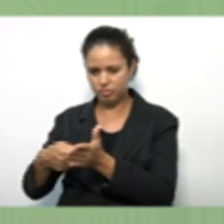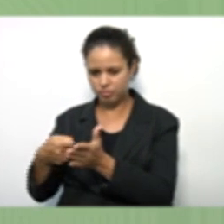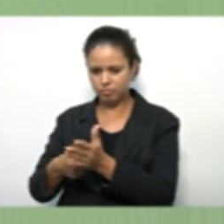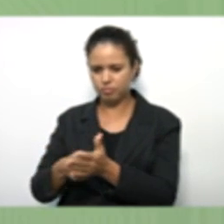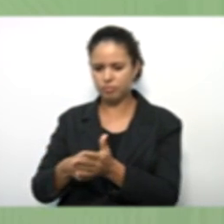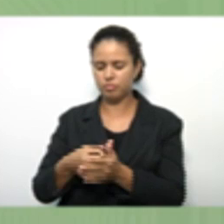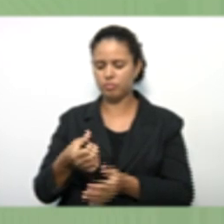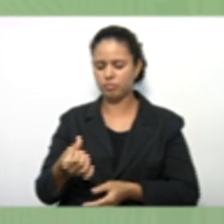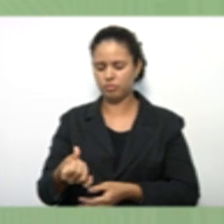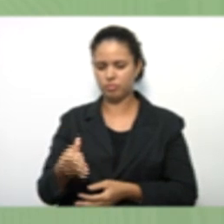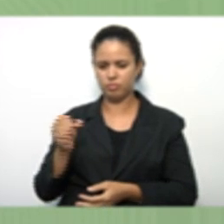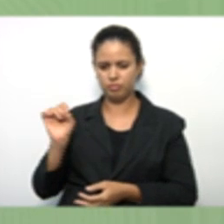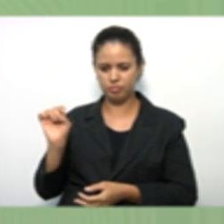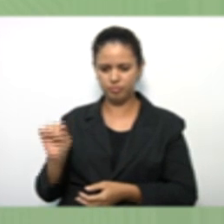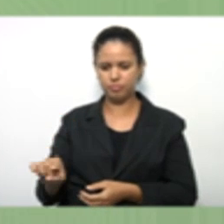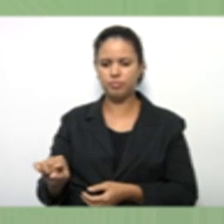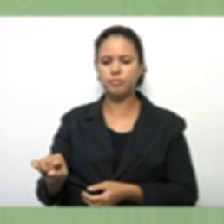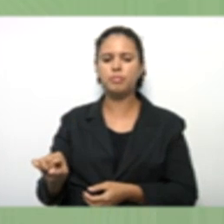no valor de...